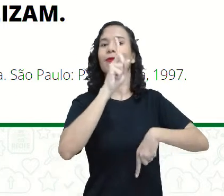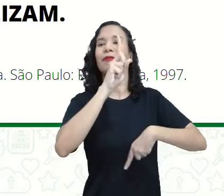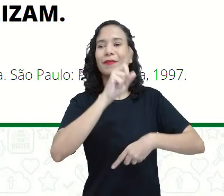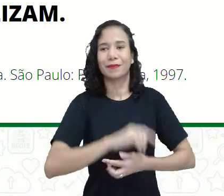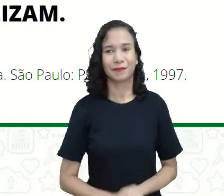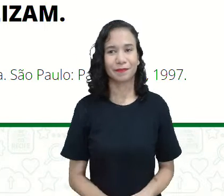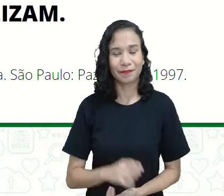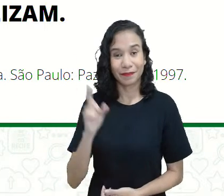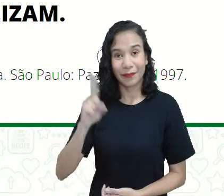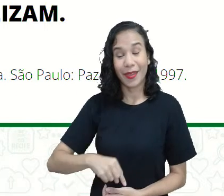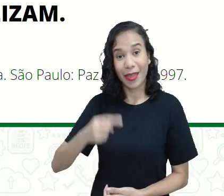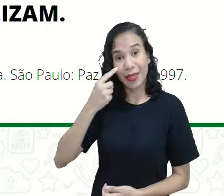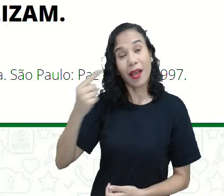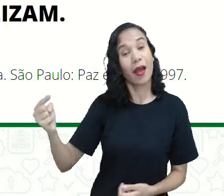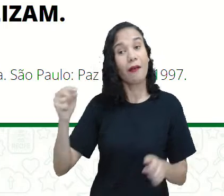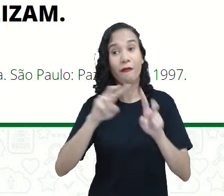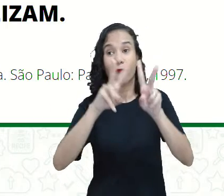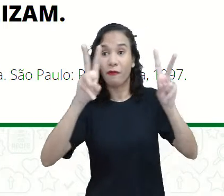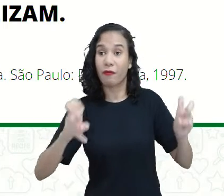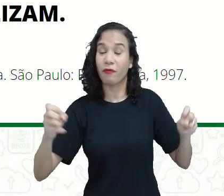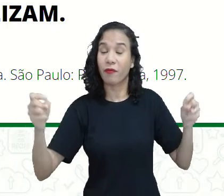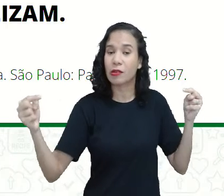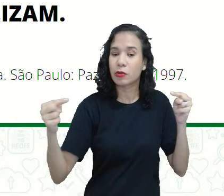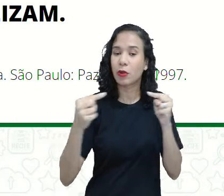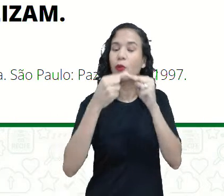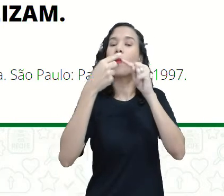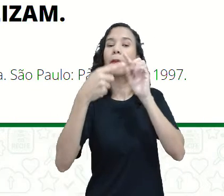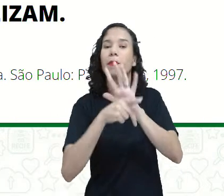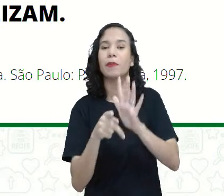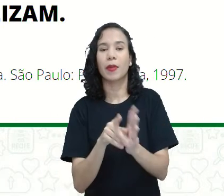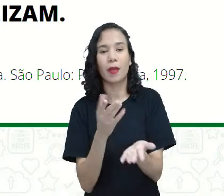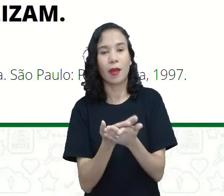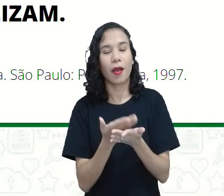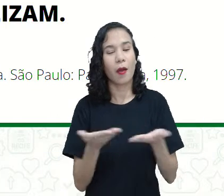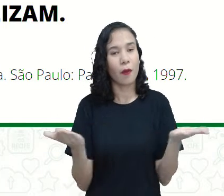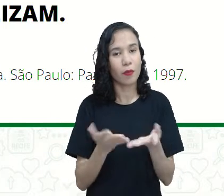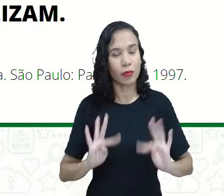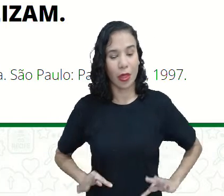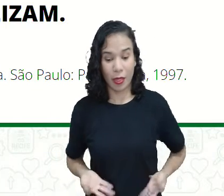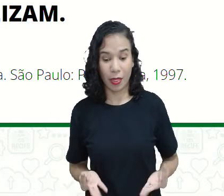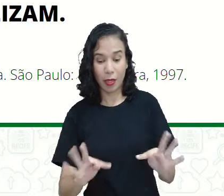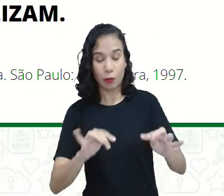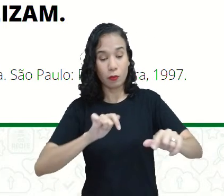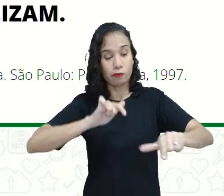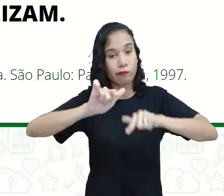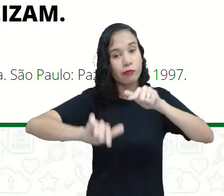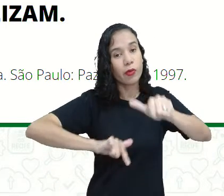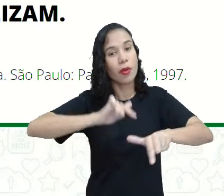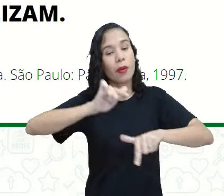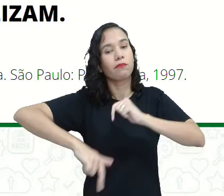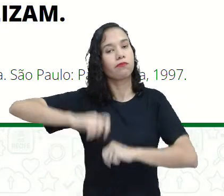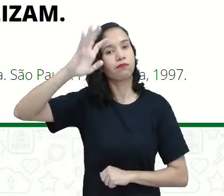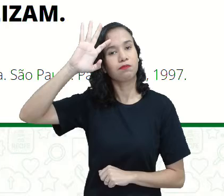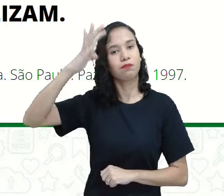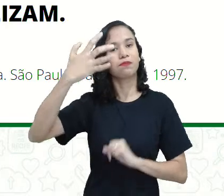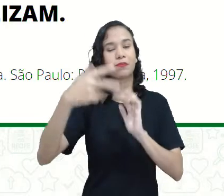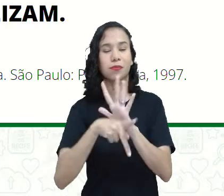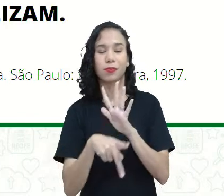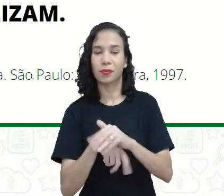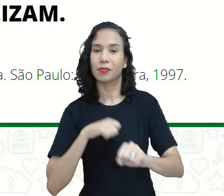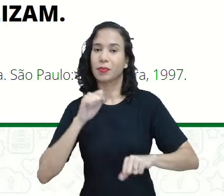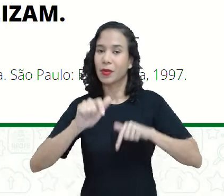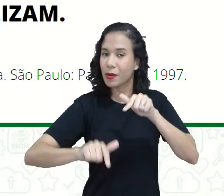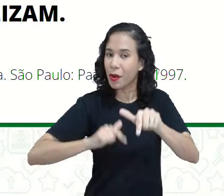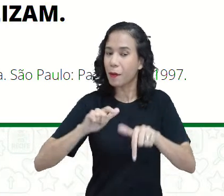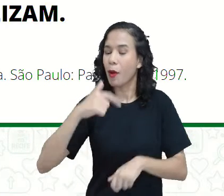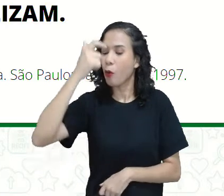Essa frase tem tudo a ver com o tema da aula de hoje, tecnologia, trabalho. Os frutos do nosso trabalho, a